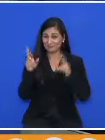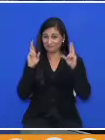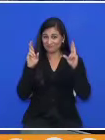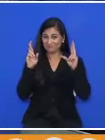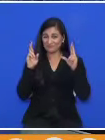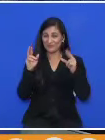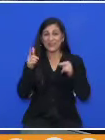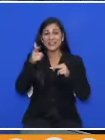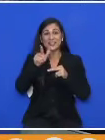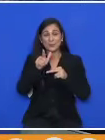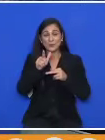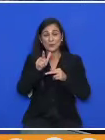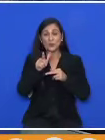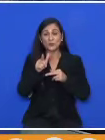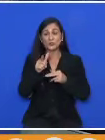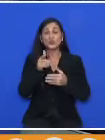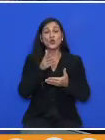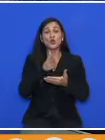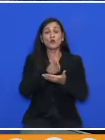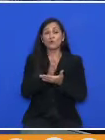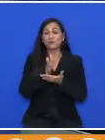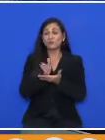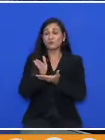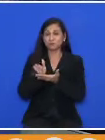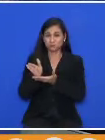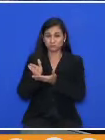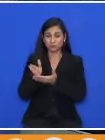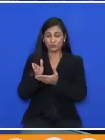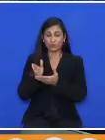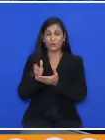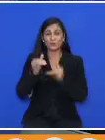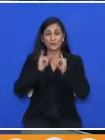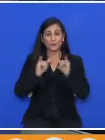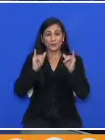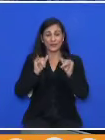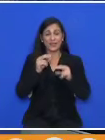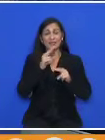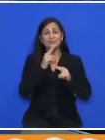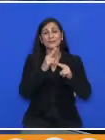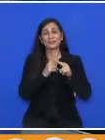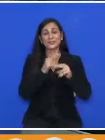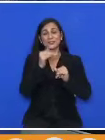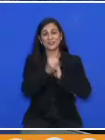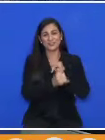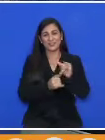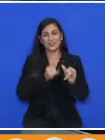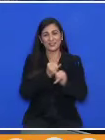esperava? Logo após a apuração, todos os resultados serão publicados na página da Caixa